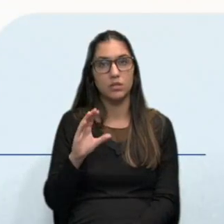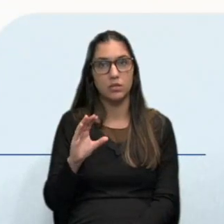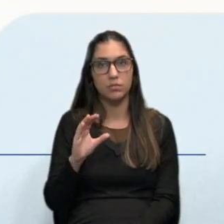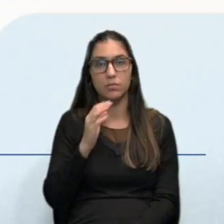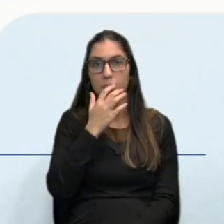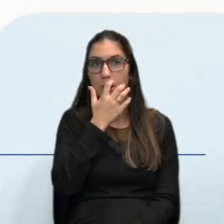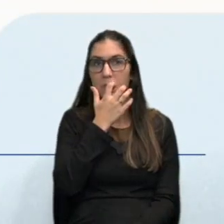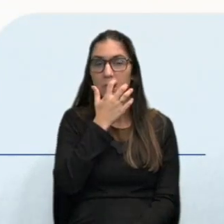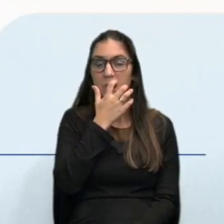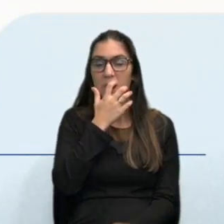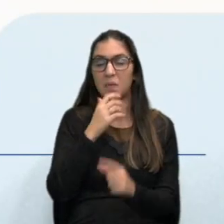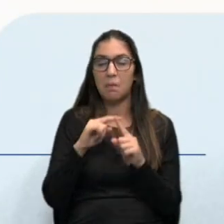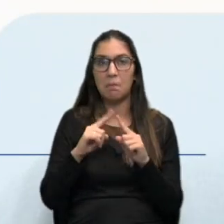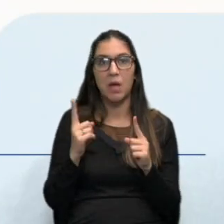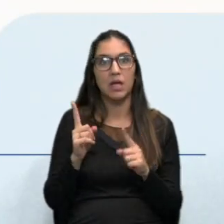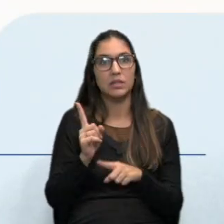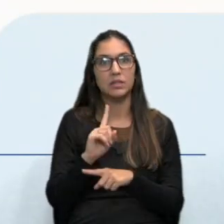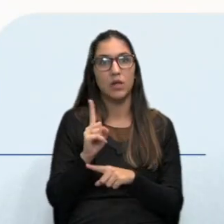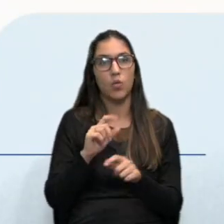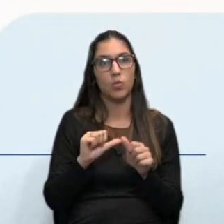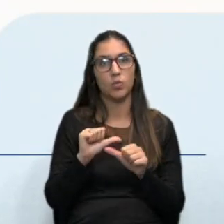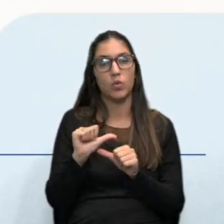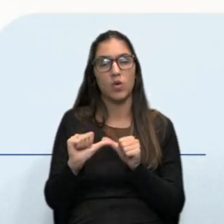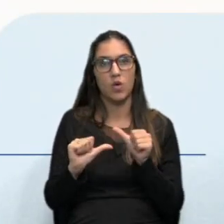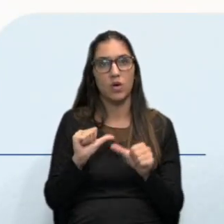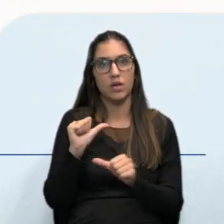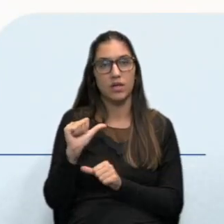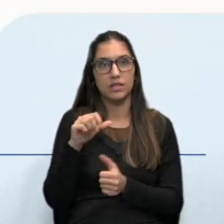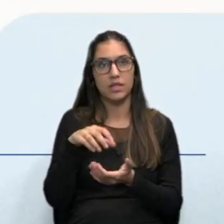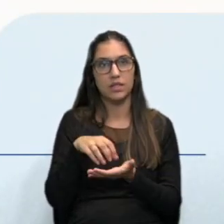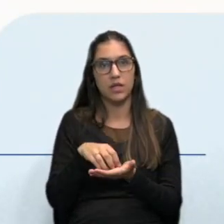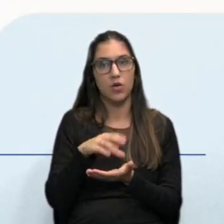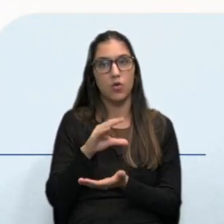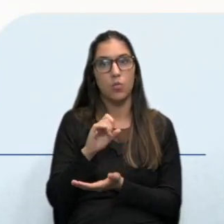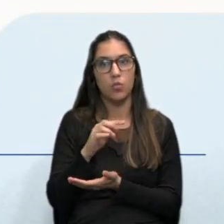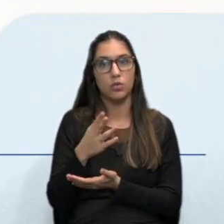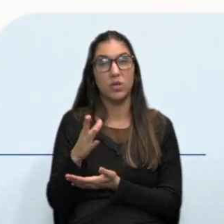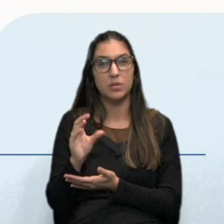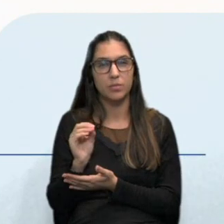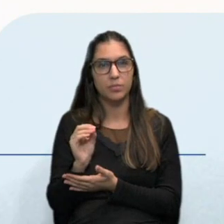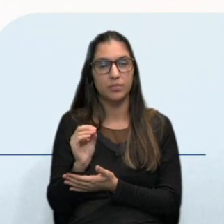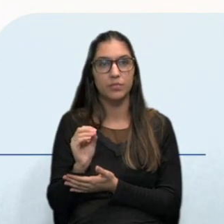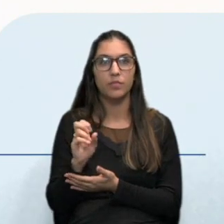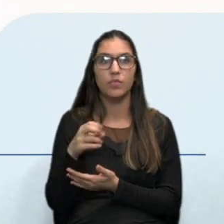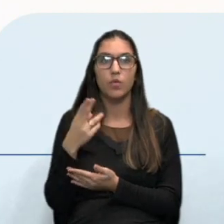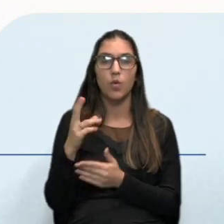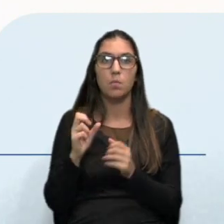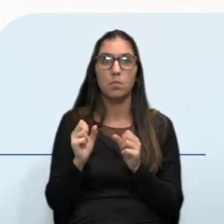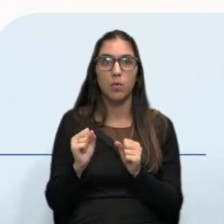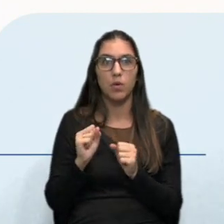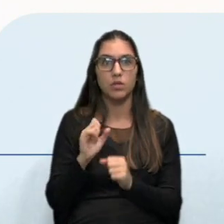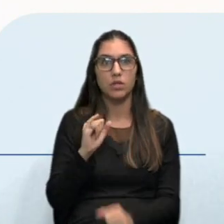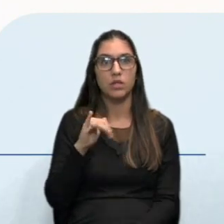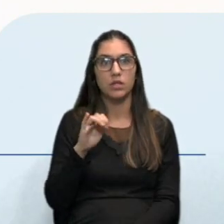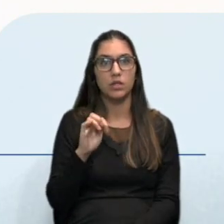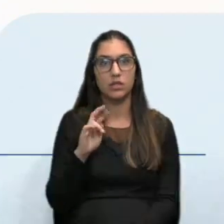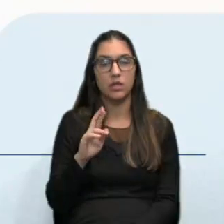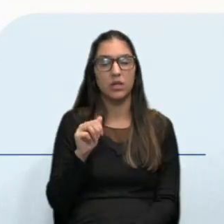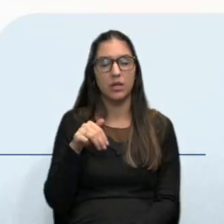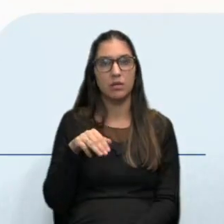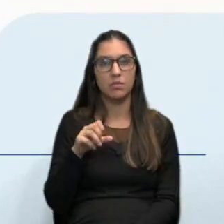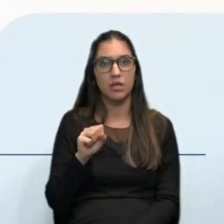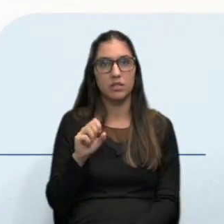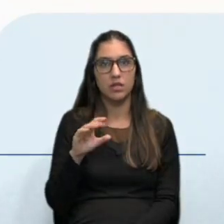controladora, mas não está trocando a central de comutação. Ou pode ser inter-MSC, que você